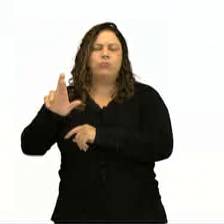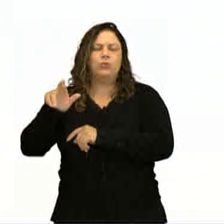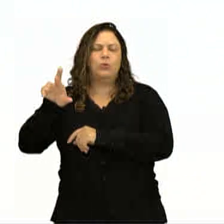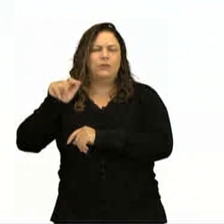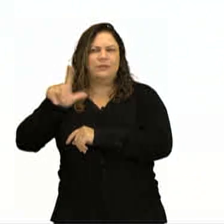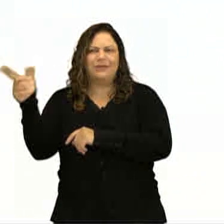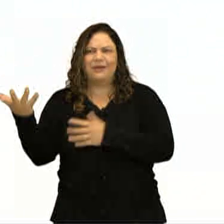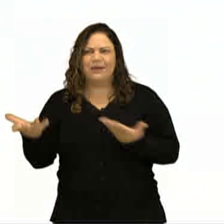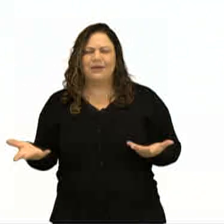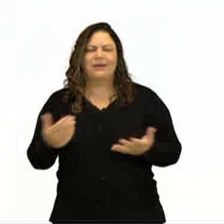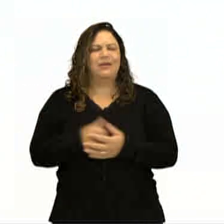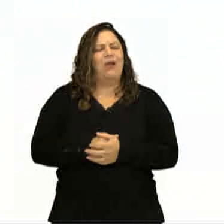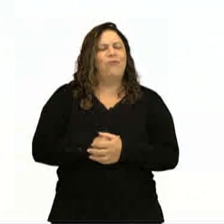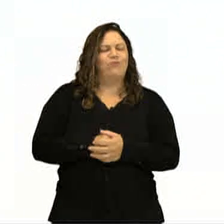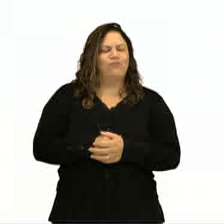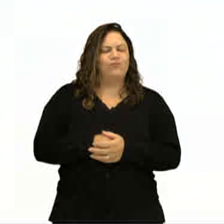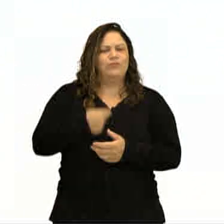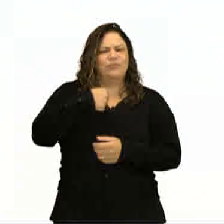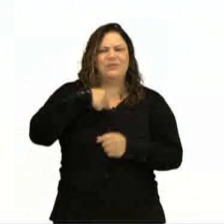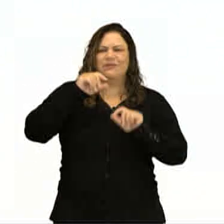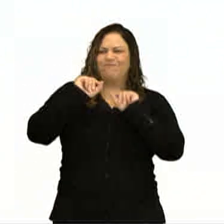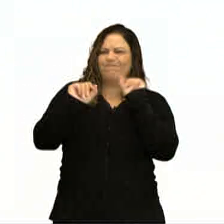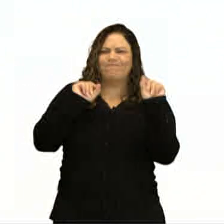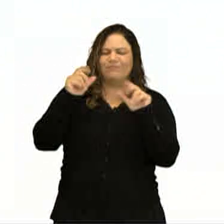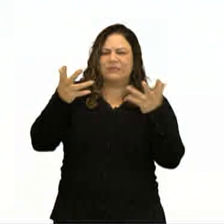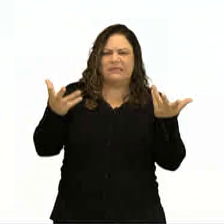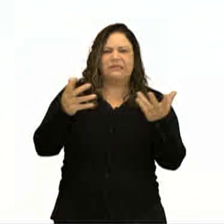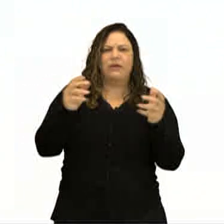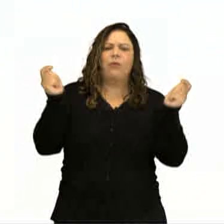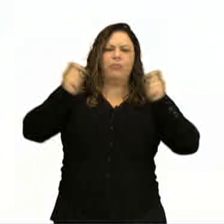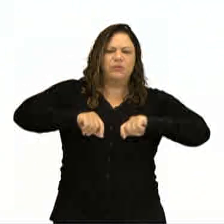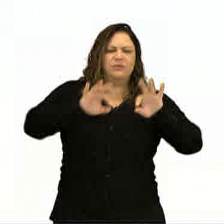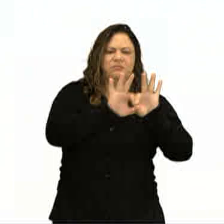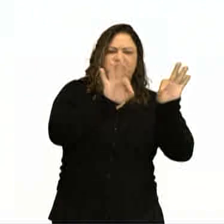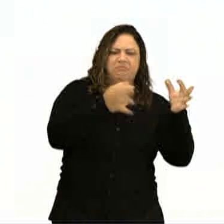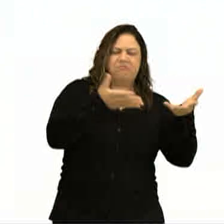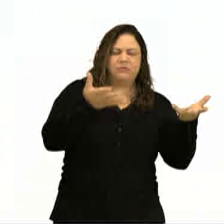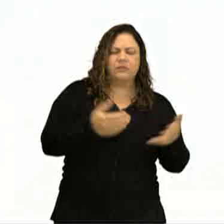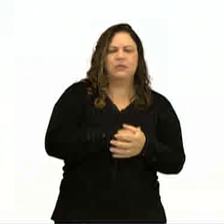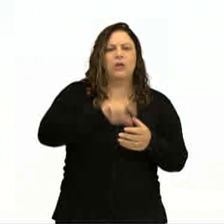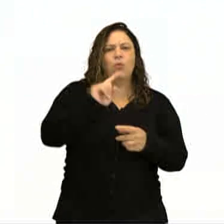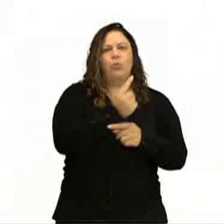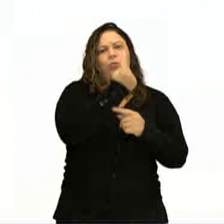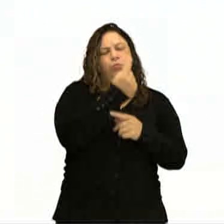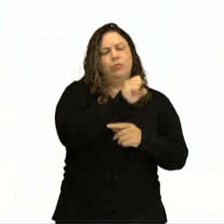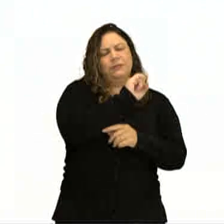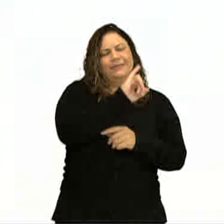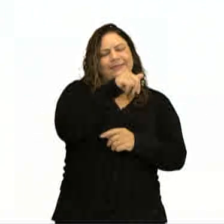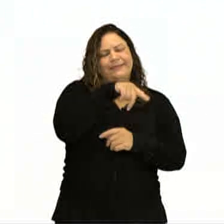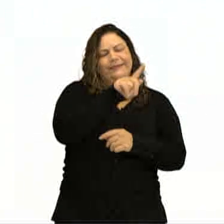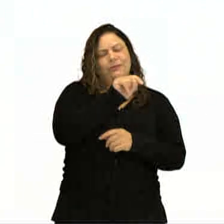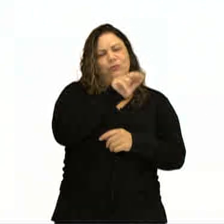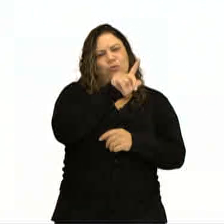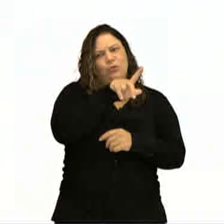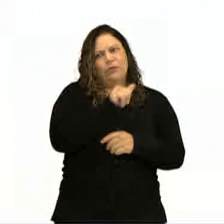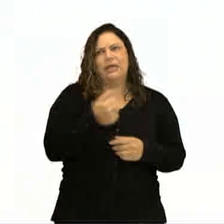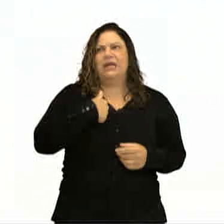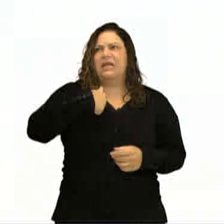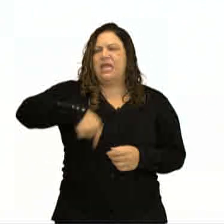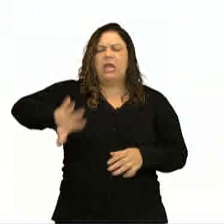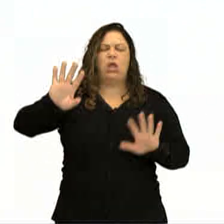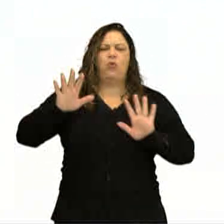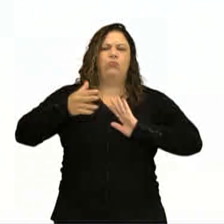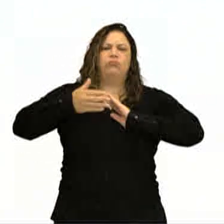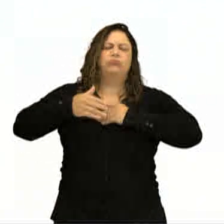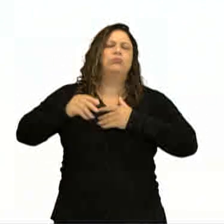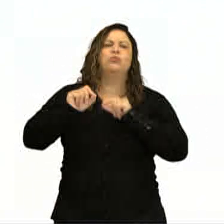podia perfeitamente ser o singular. Não sou daqueles que... Não sou daqueles que recusam.